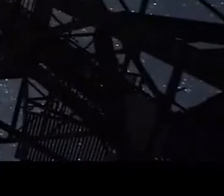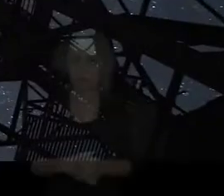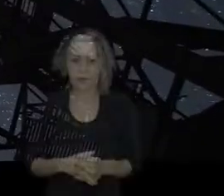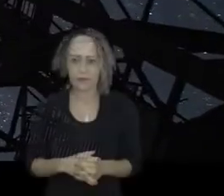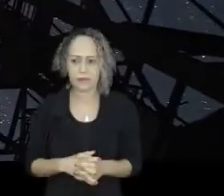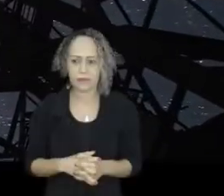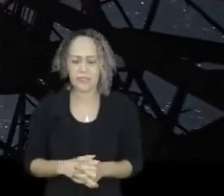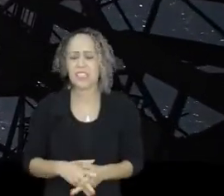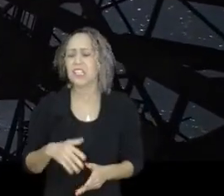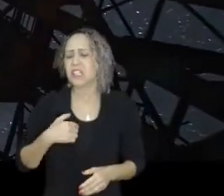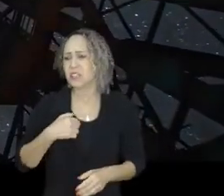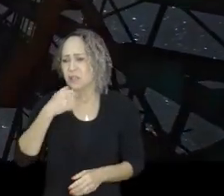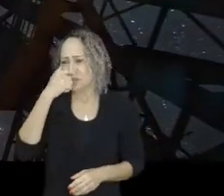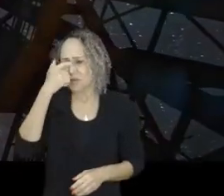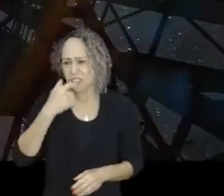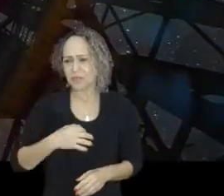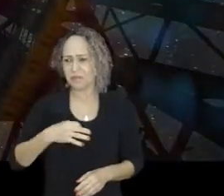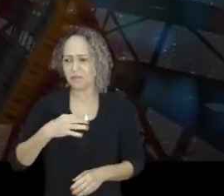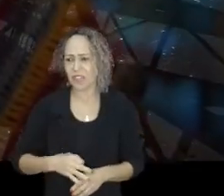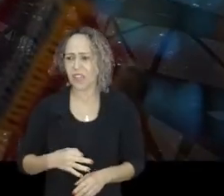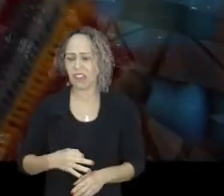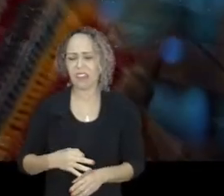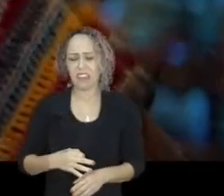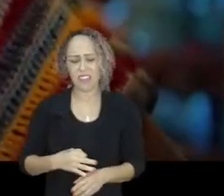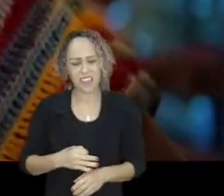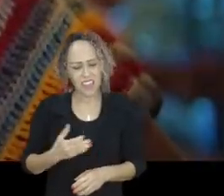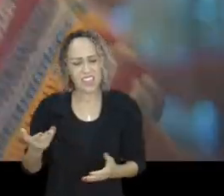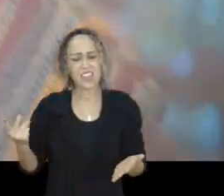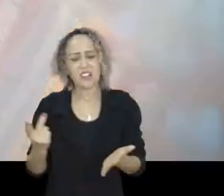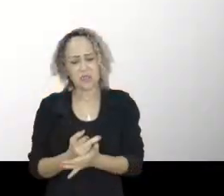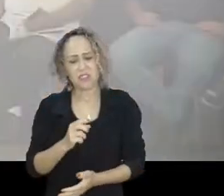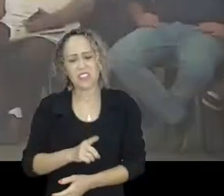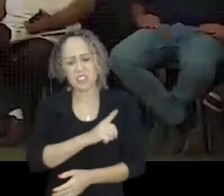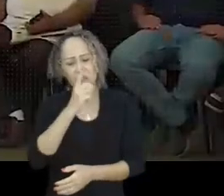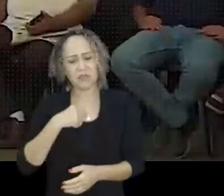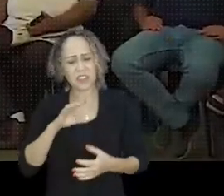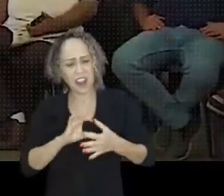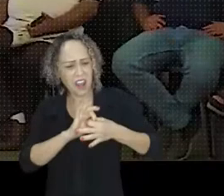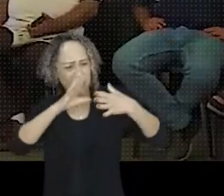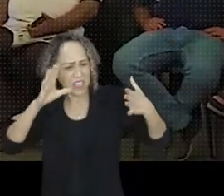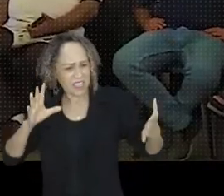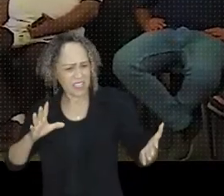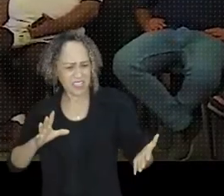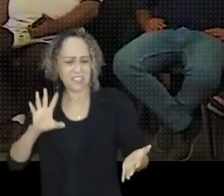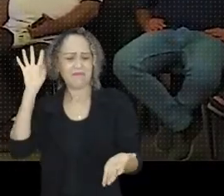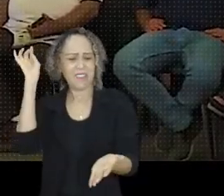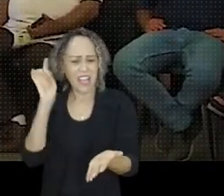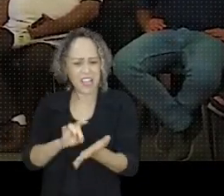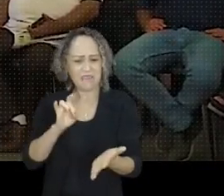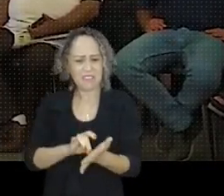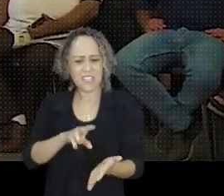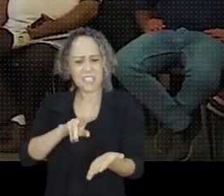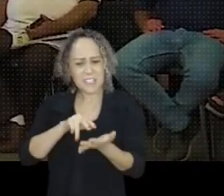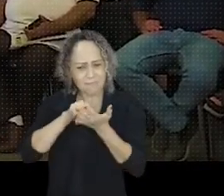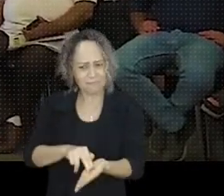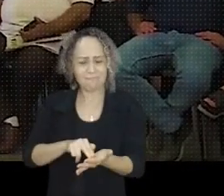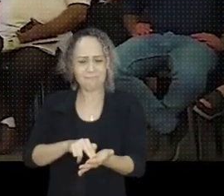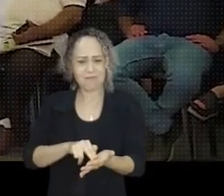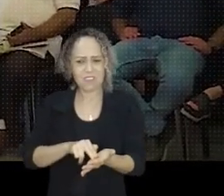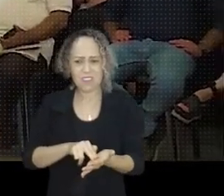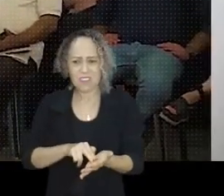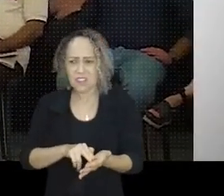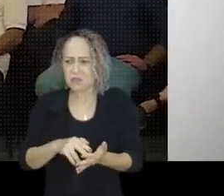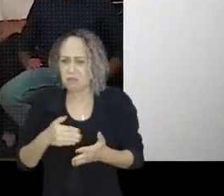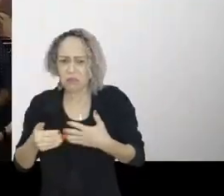Eu tinha certeza que esse dia chegaria. A verdade prevaleceu. Não importa